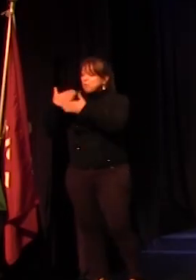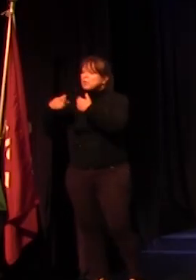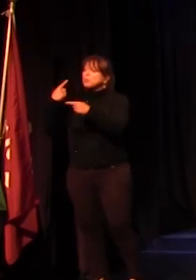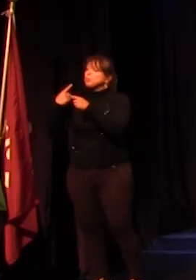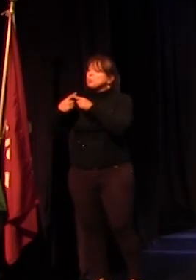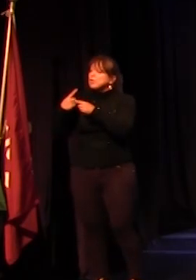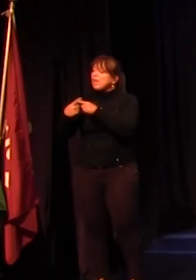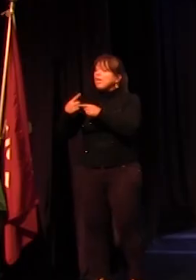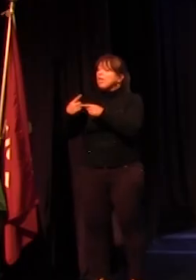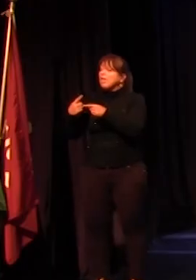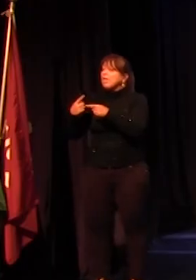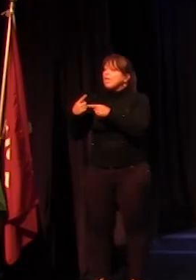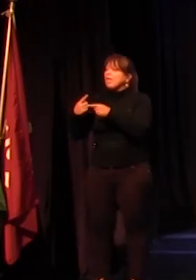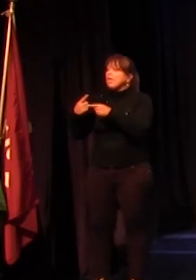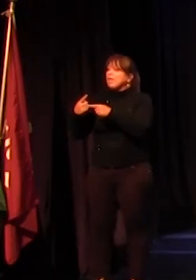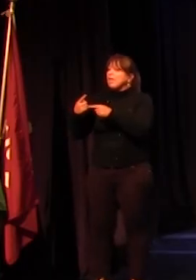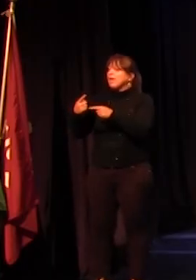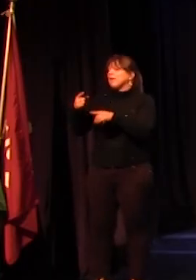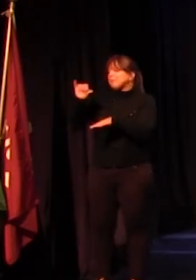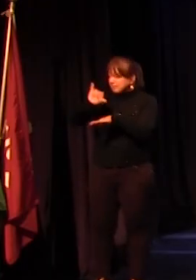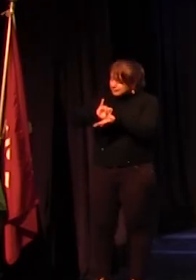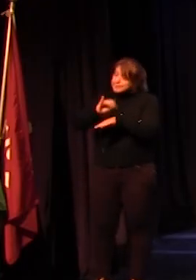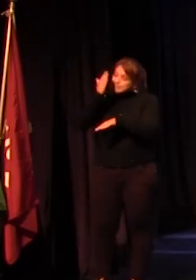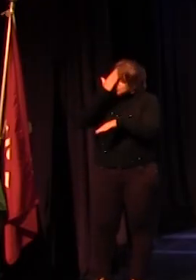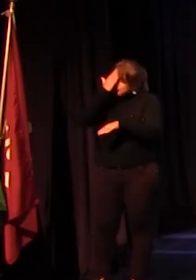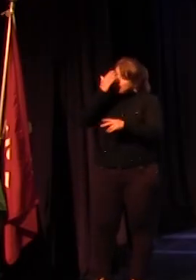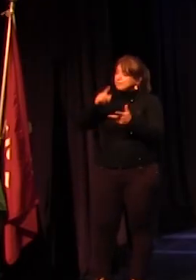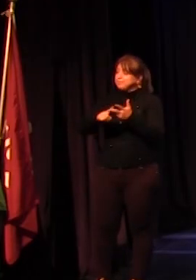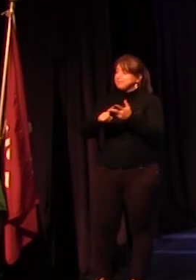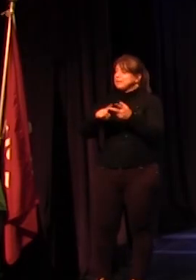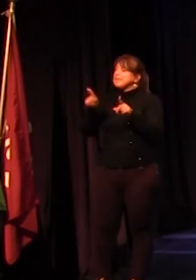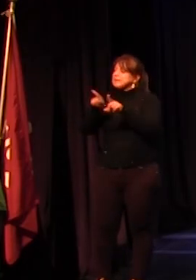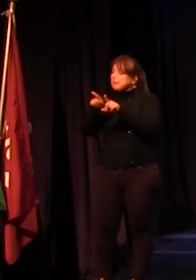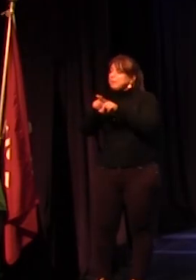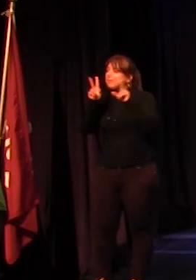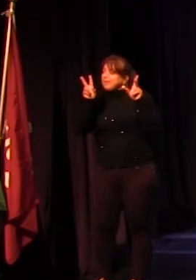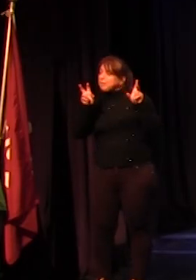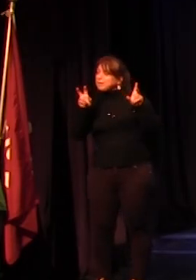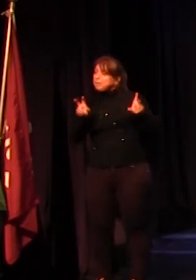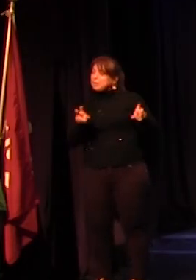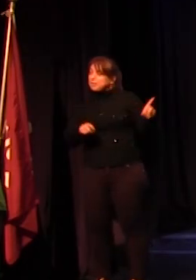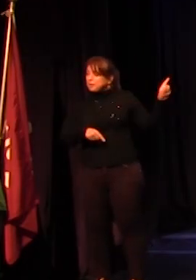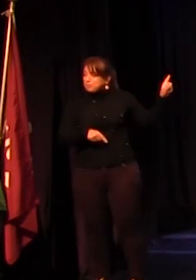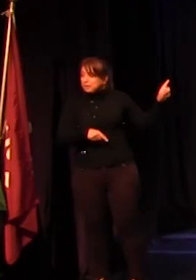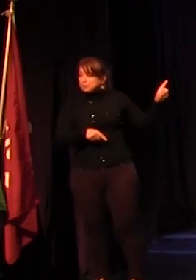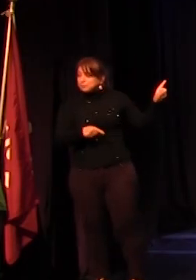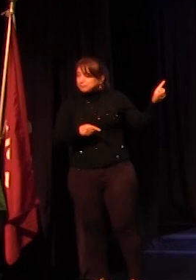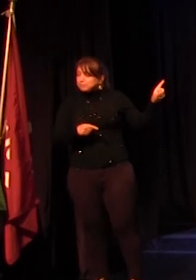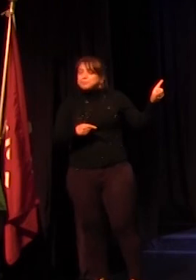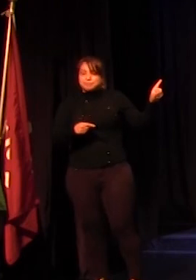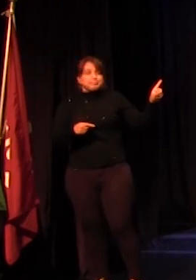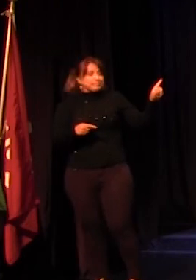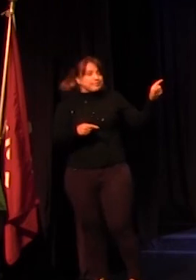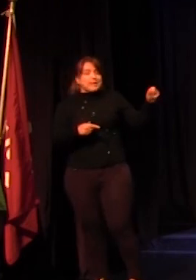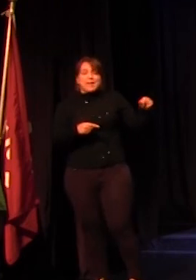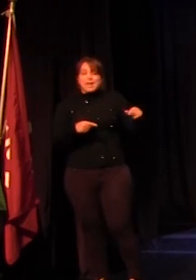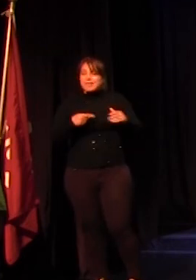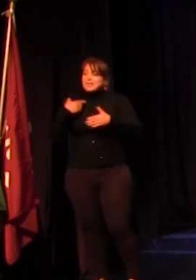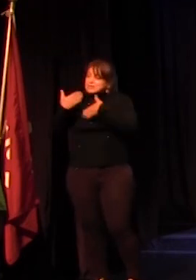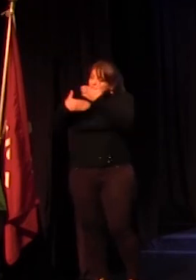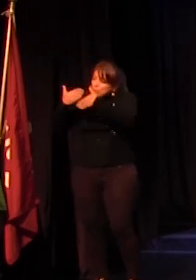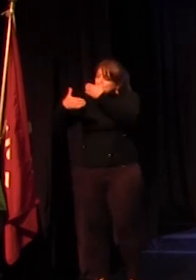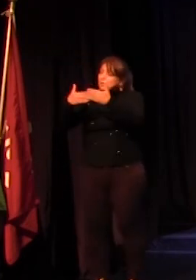Porque nós estamos pensando na matriz de saberes e estamos pensando nesses temas inspiradores. Tá? Então, o desenvolvimento é por